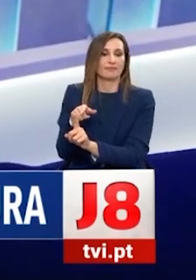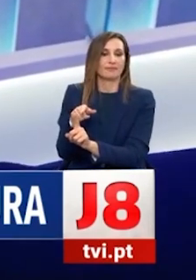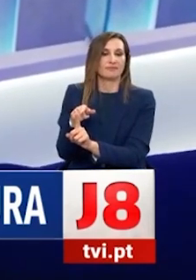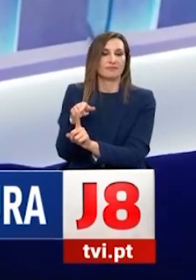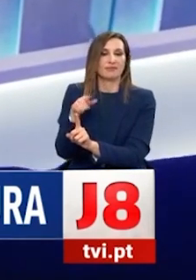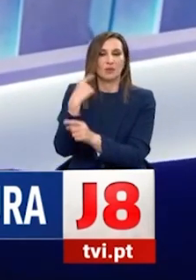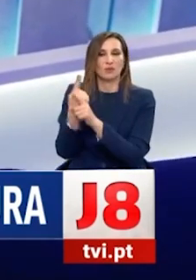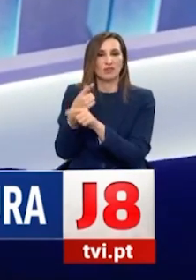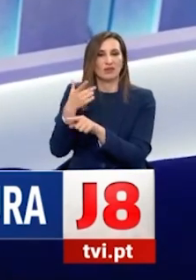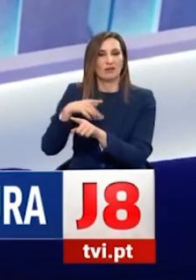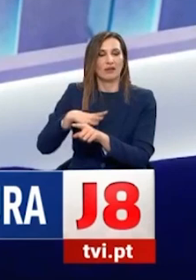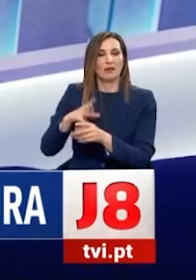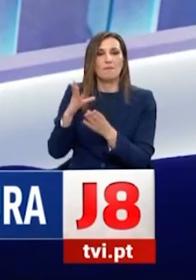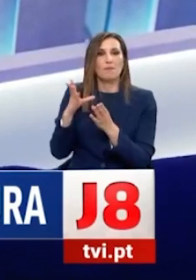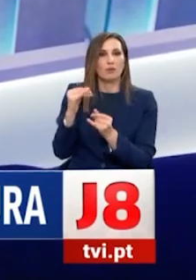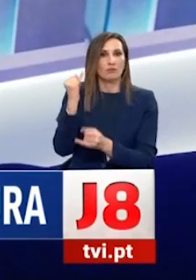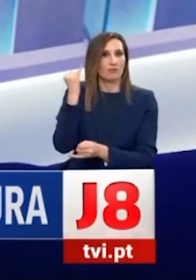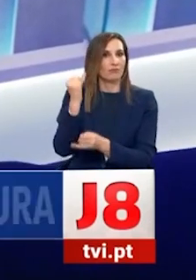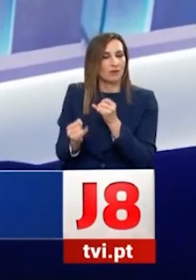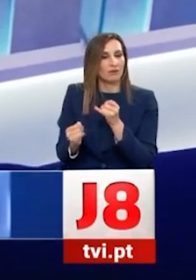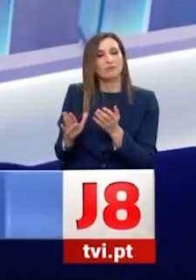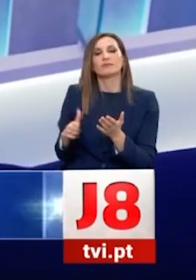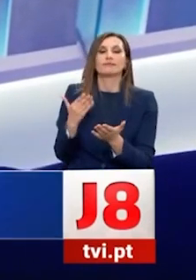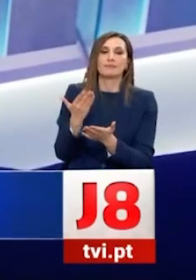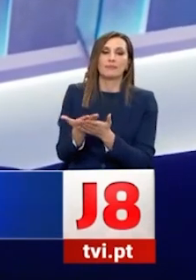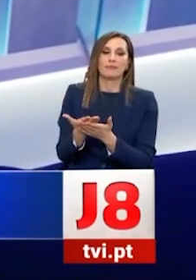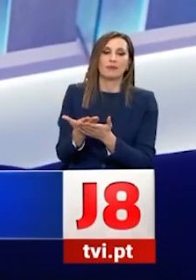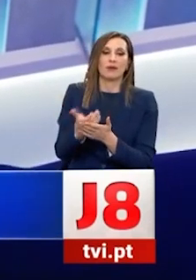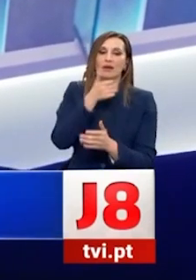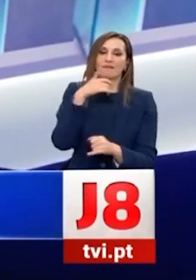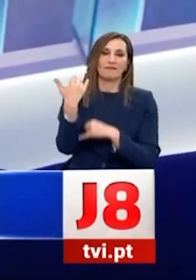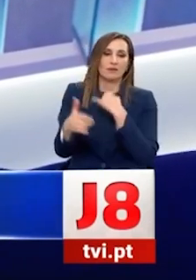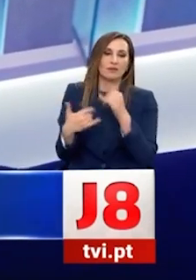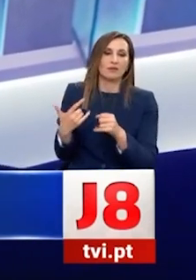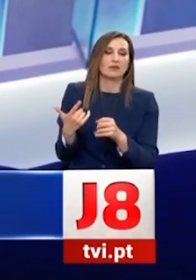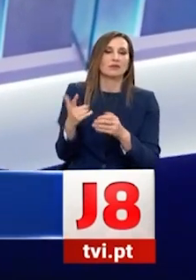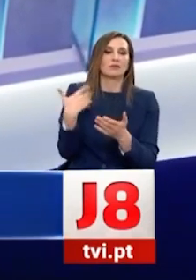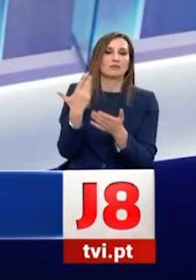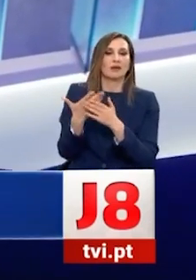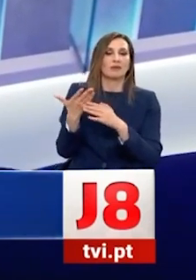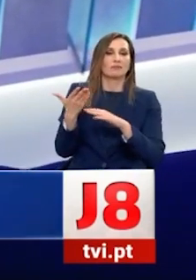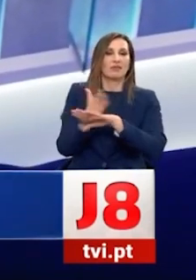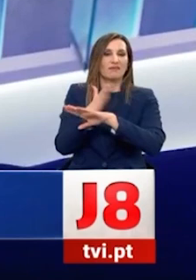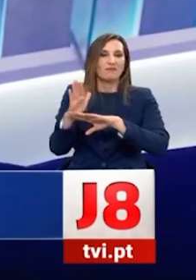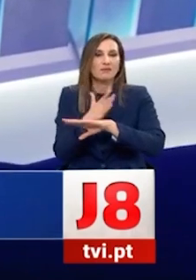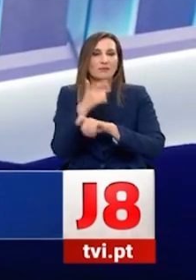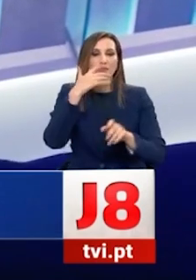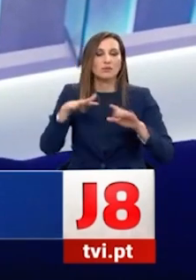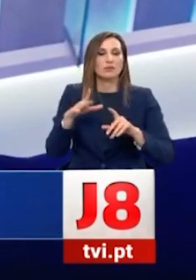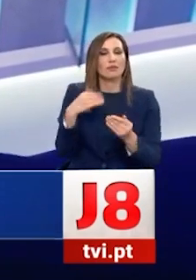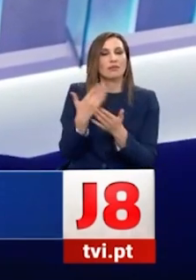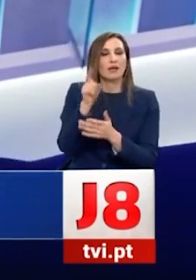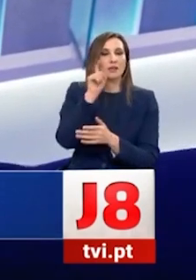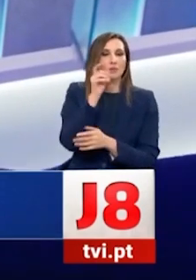protagoniza, são extremamente perigosos, desencadearão violência, divisão e